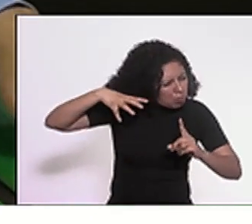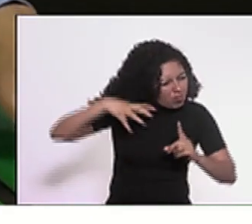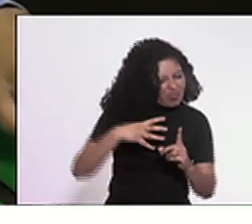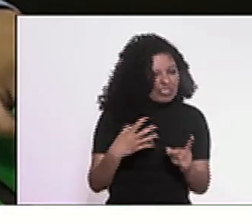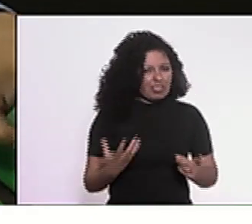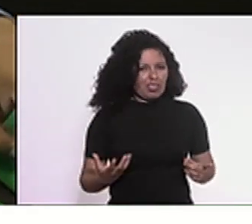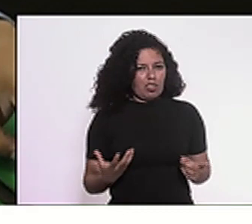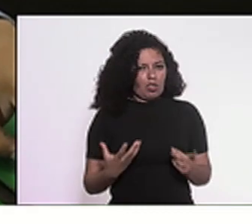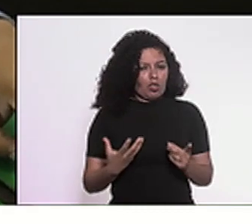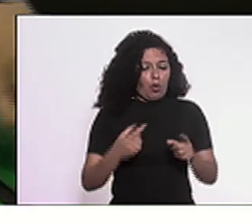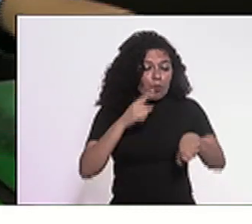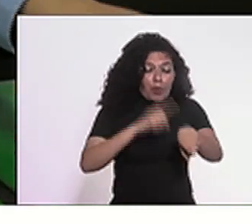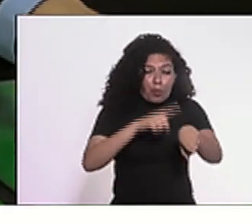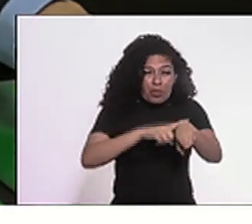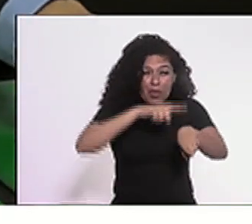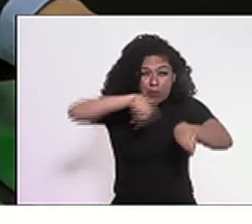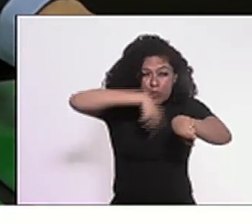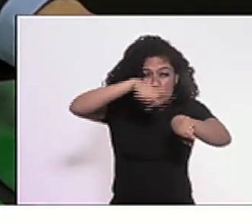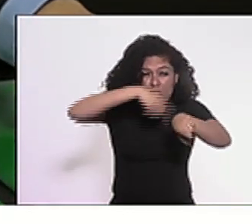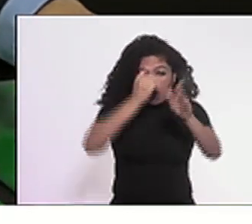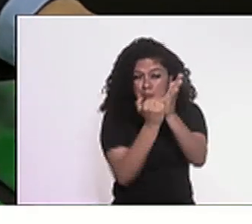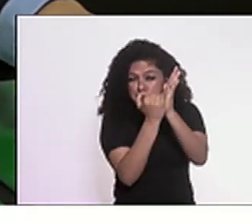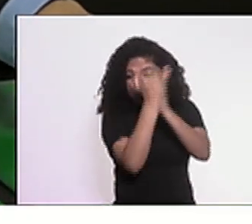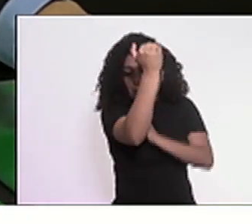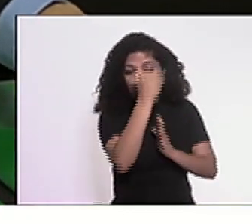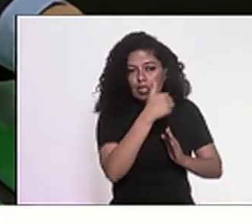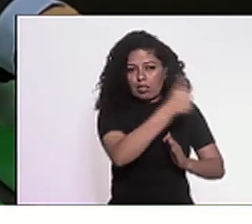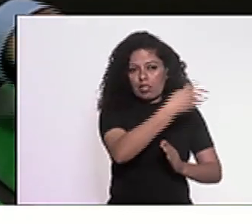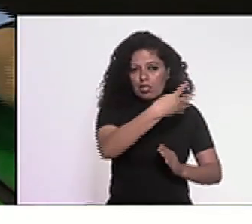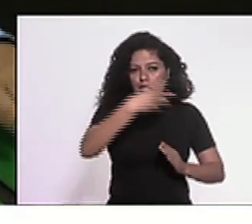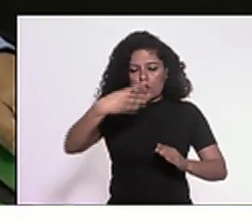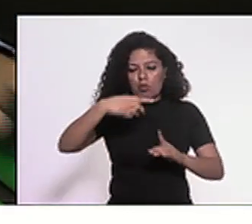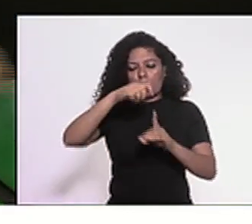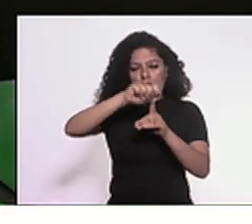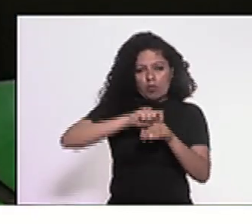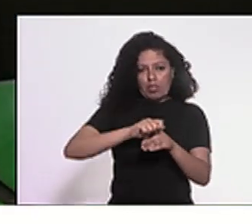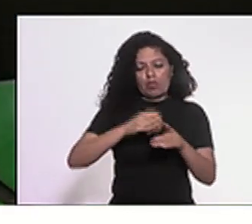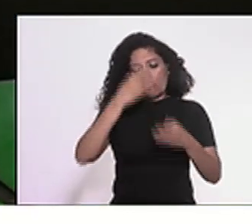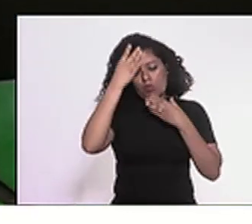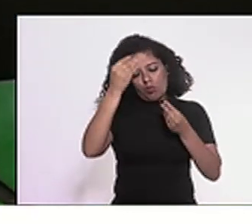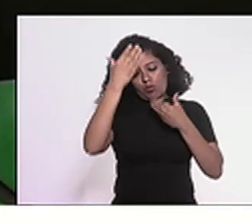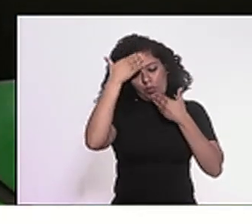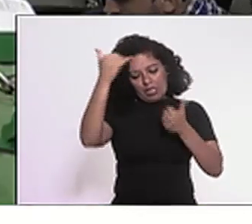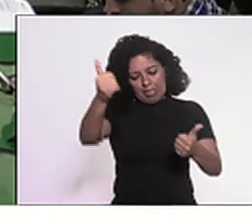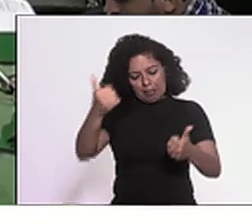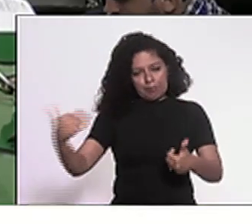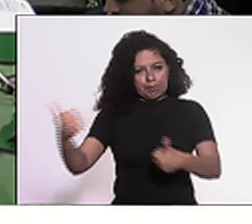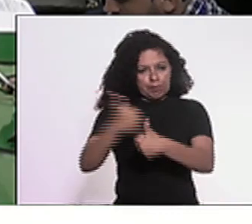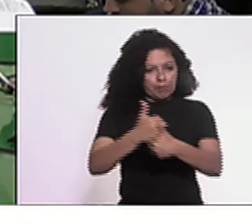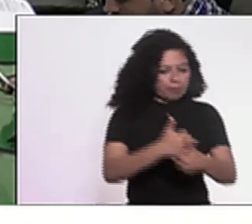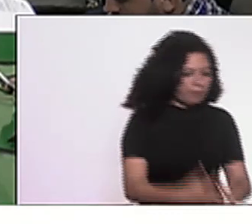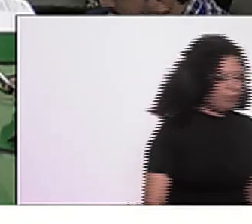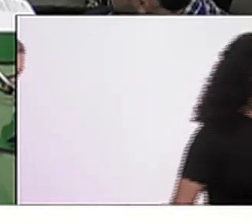lesados por uma carga horária que ultrapassa as 144 horas mensais. É só isso. Muito obrigado.